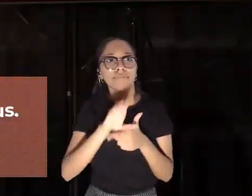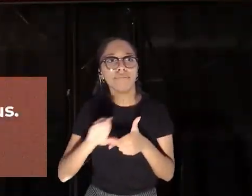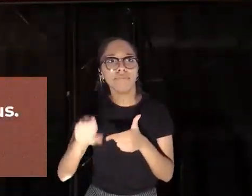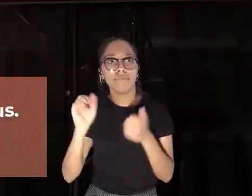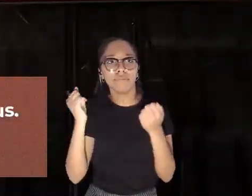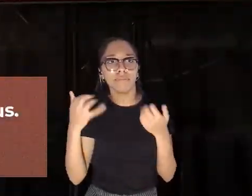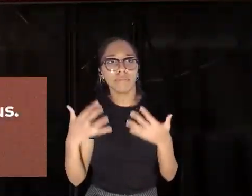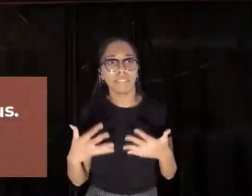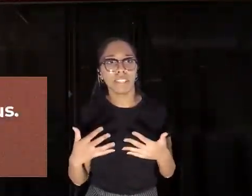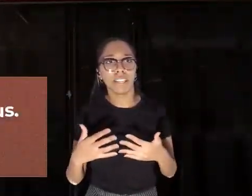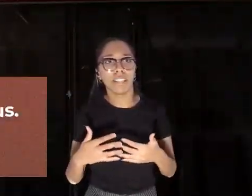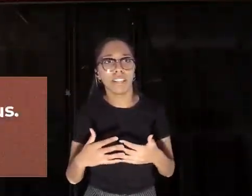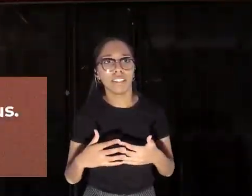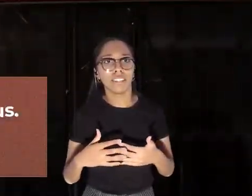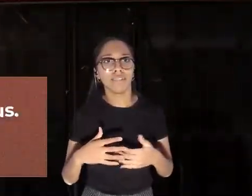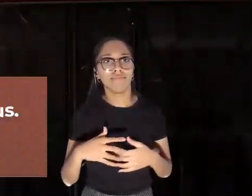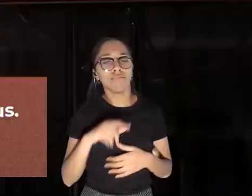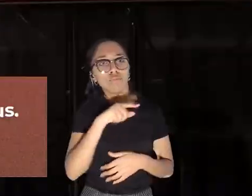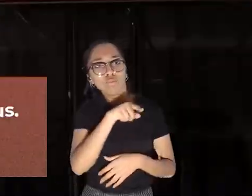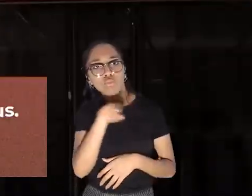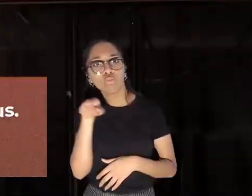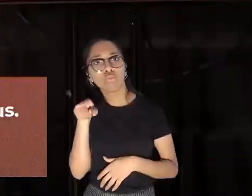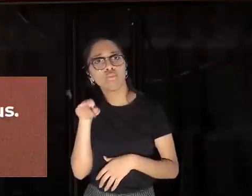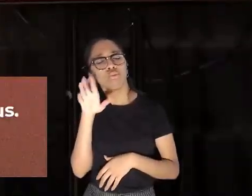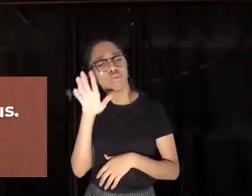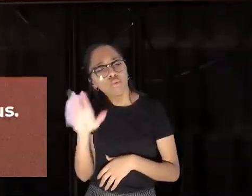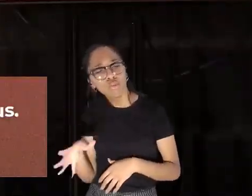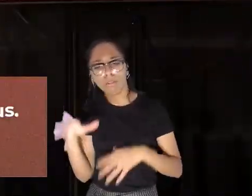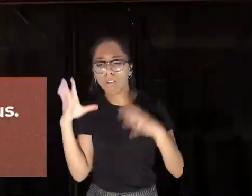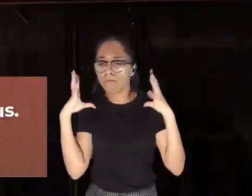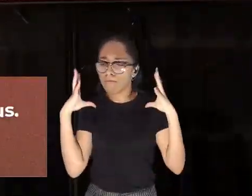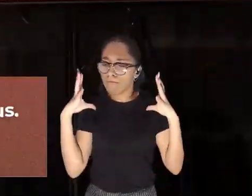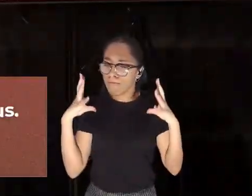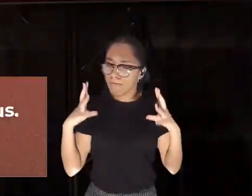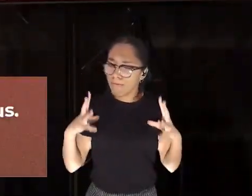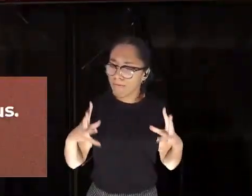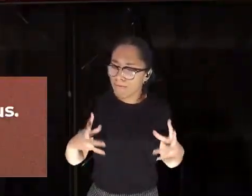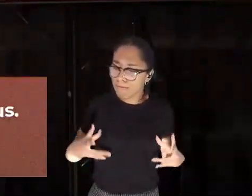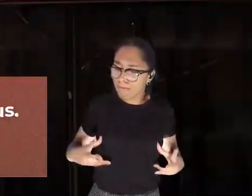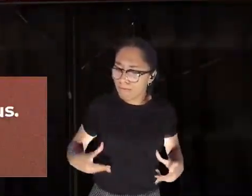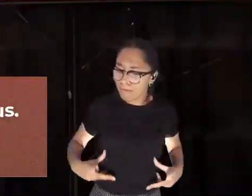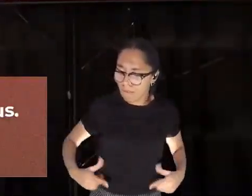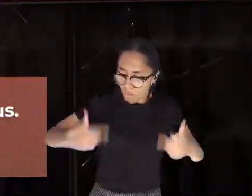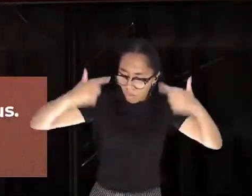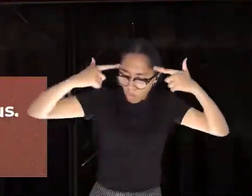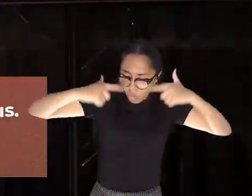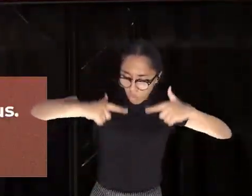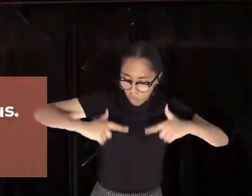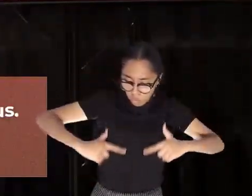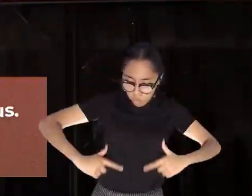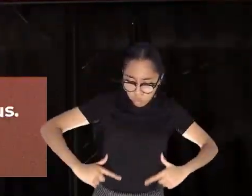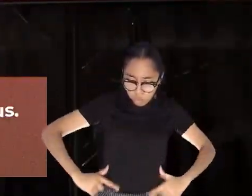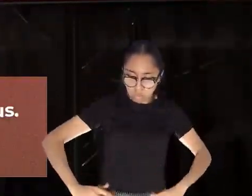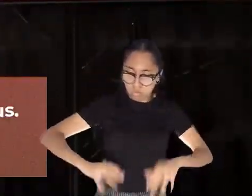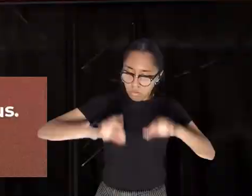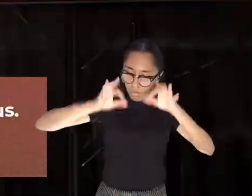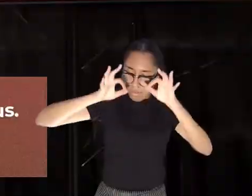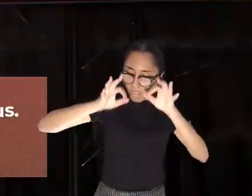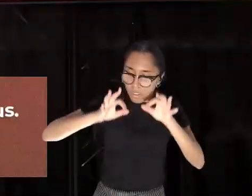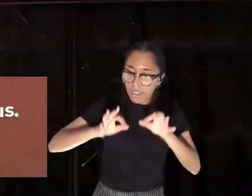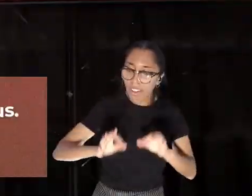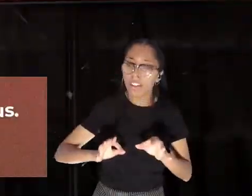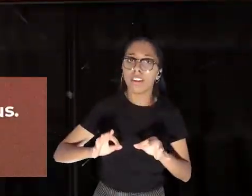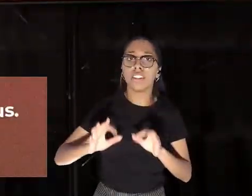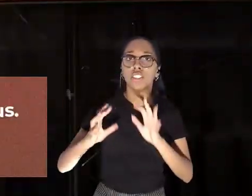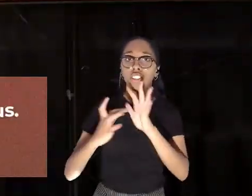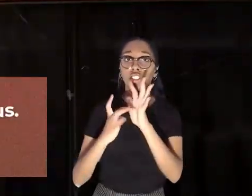mas vocês foram lavados, foram santificados, foram justificados no nome do